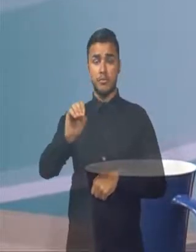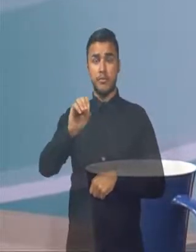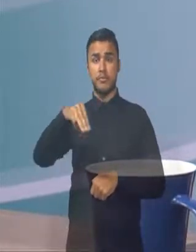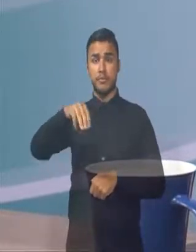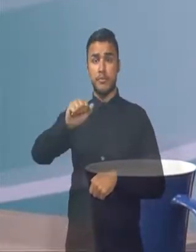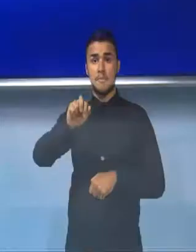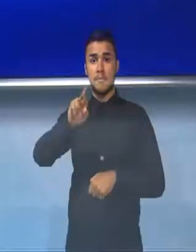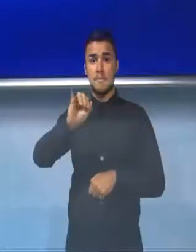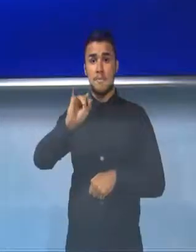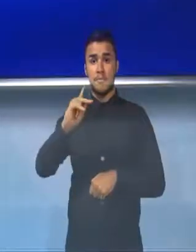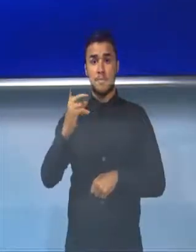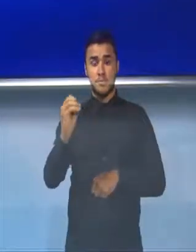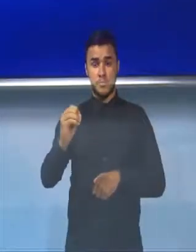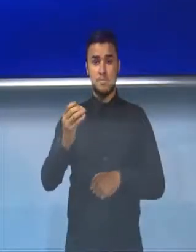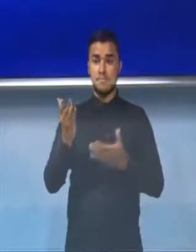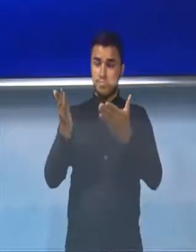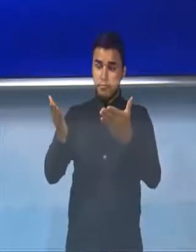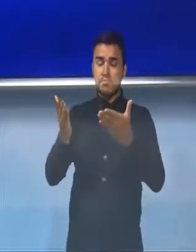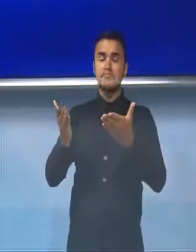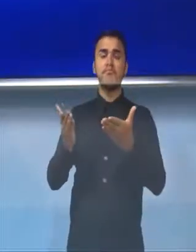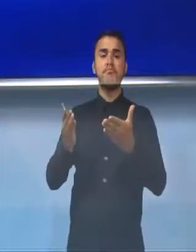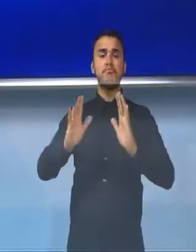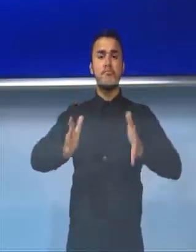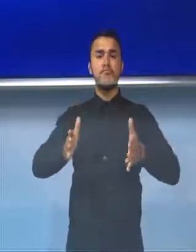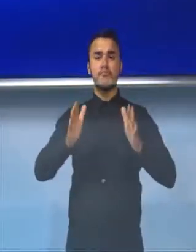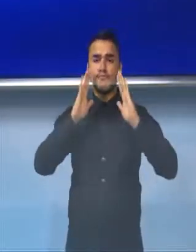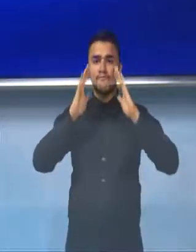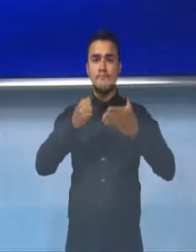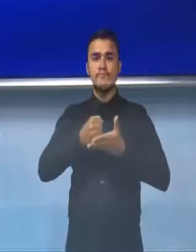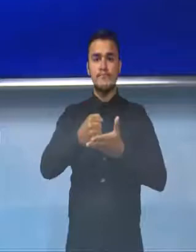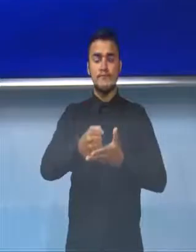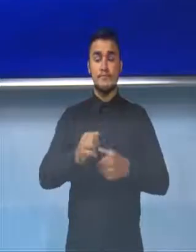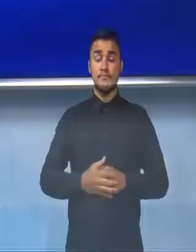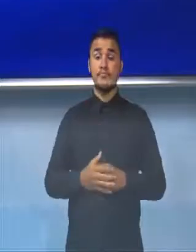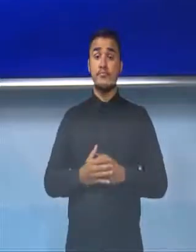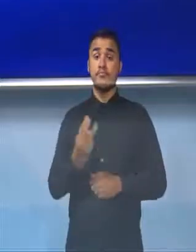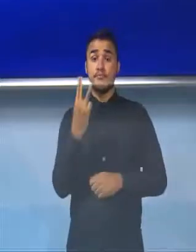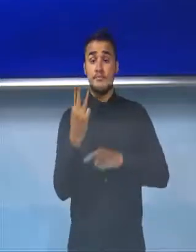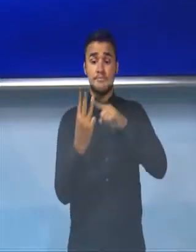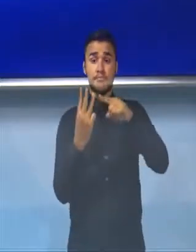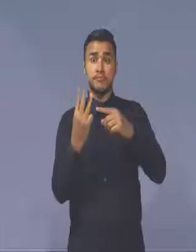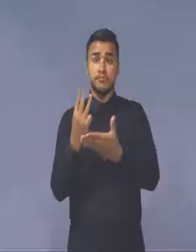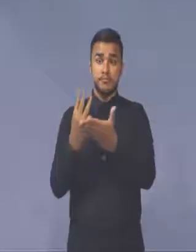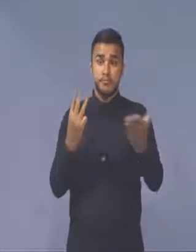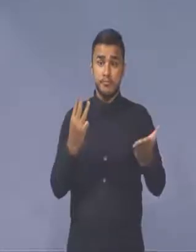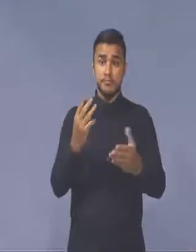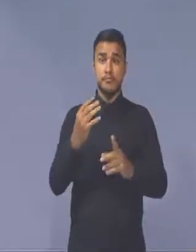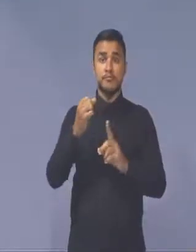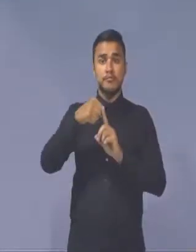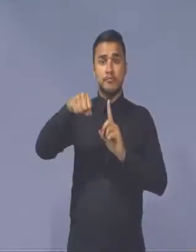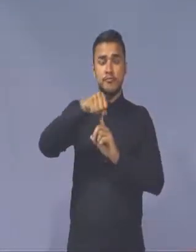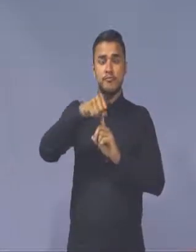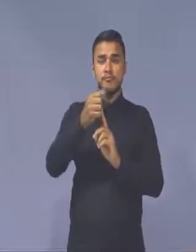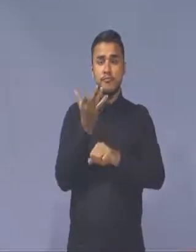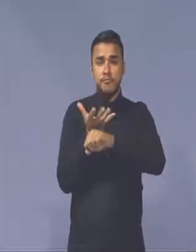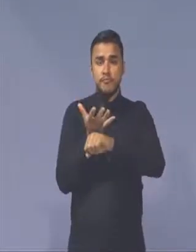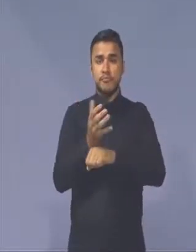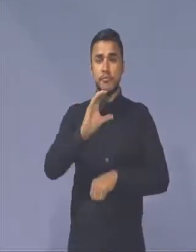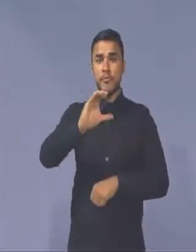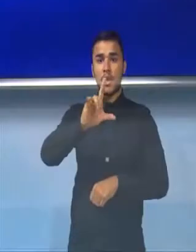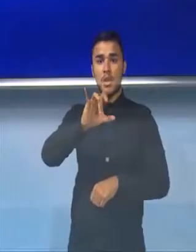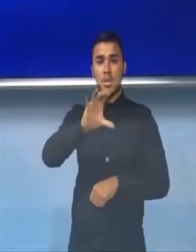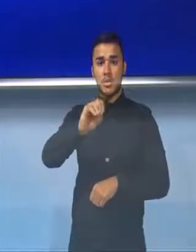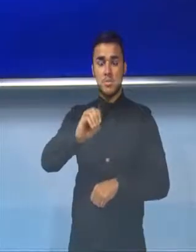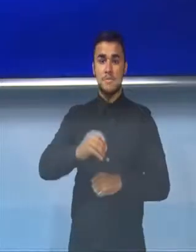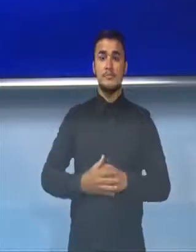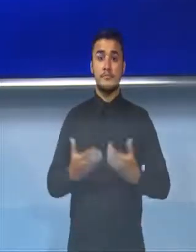com muito denodo, faz questão de dizer isso. E o nosso doutor em Sociologia Política, o professor Clésio Arruda.